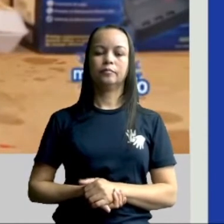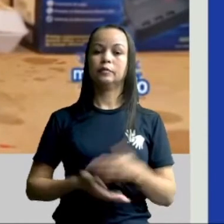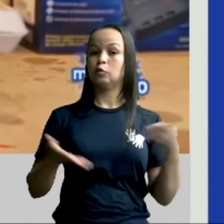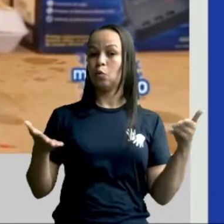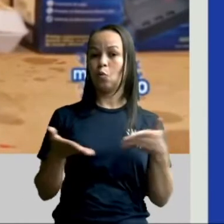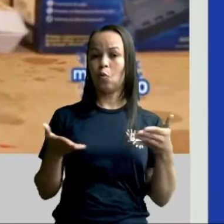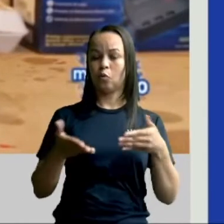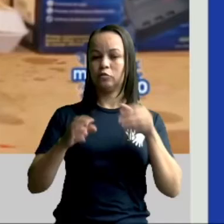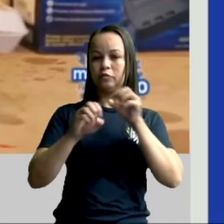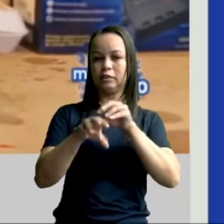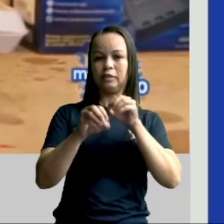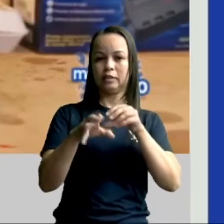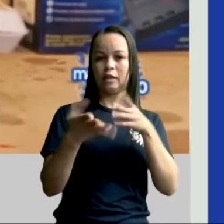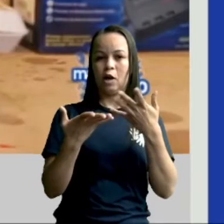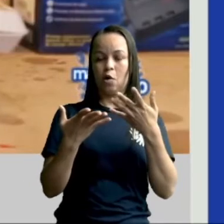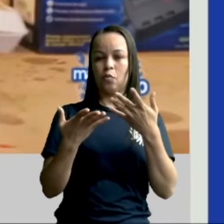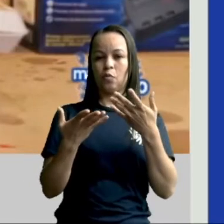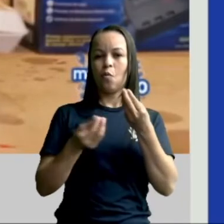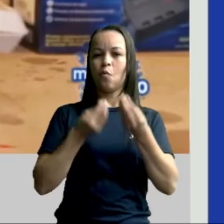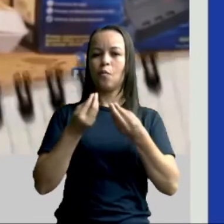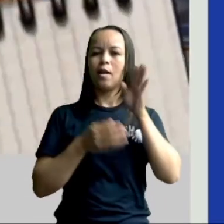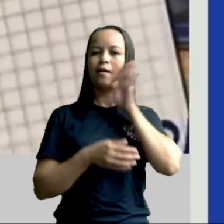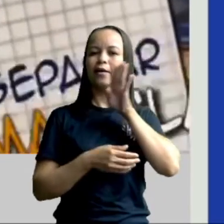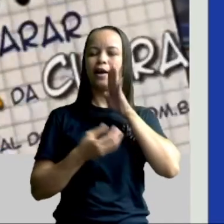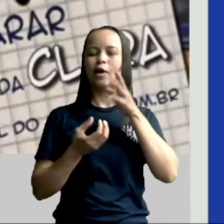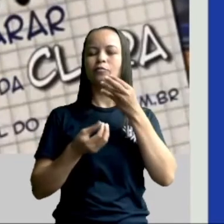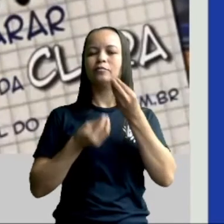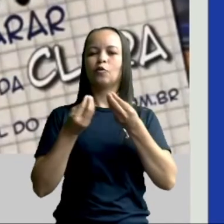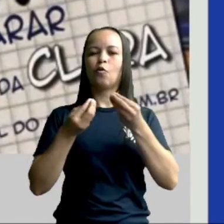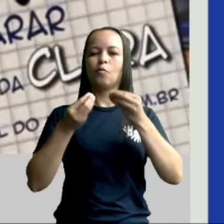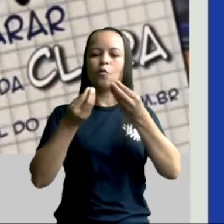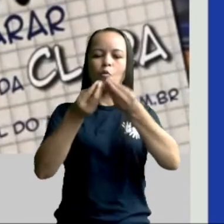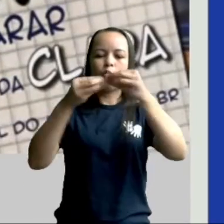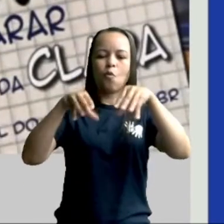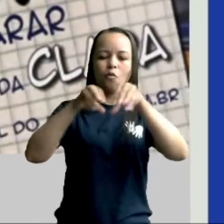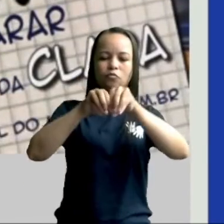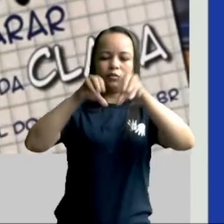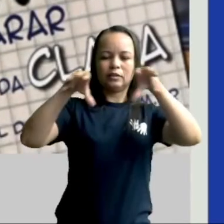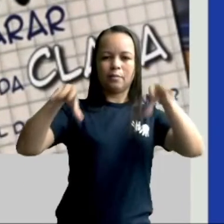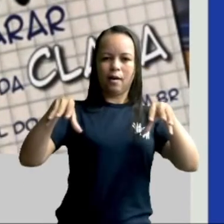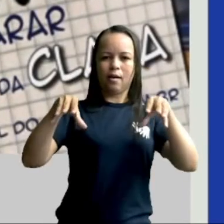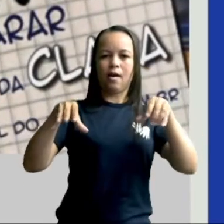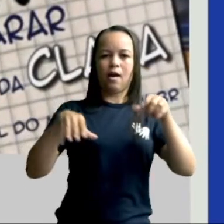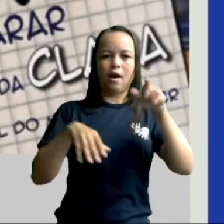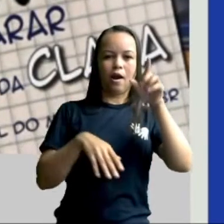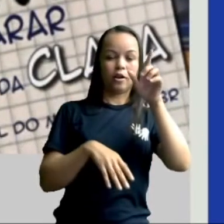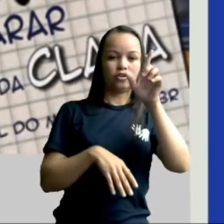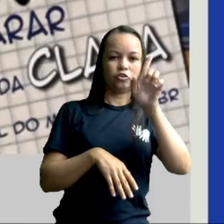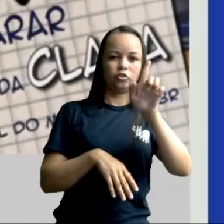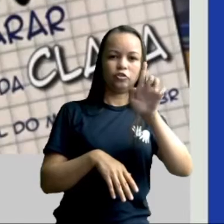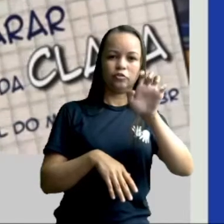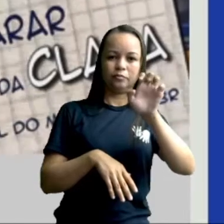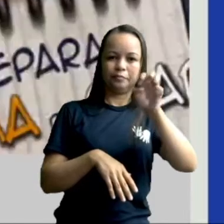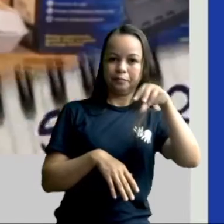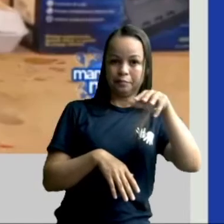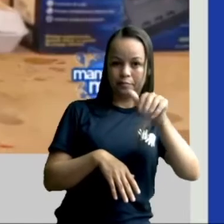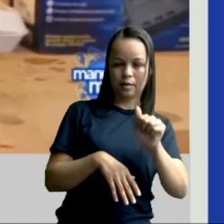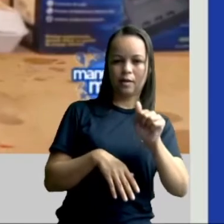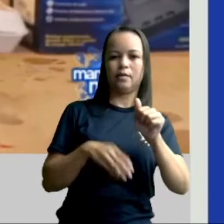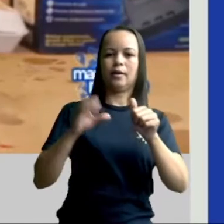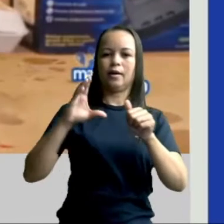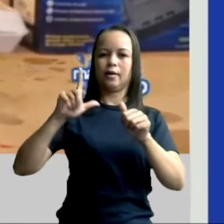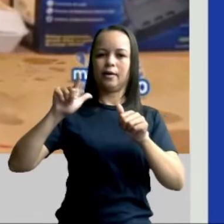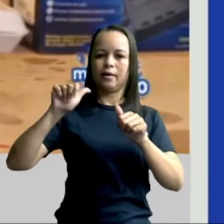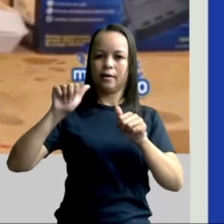Hoje eu vou ensinar uma técnica muito legal de separar a gema da clara. Para isso você vai precisar de um instrumento muito caro